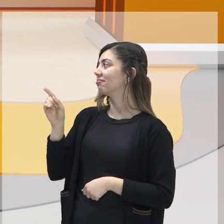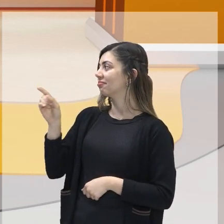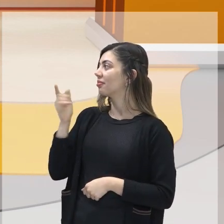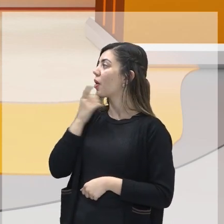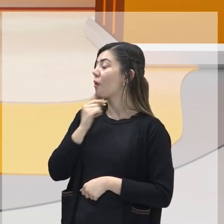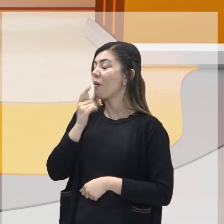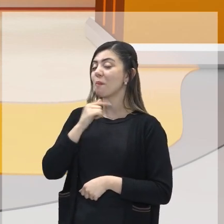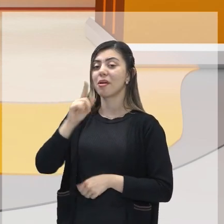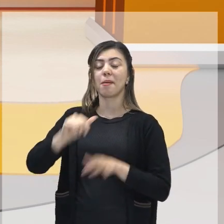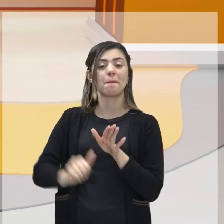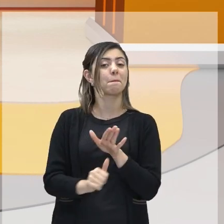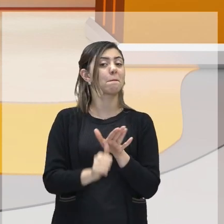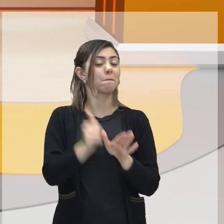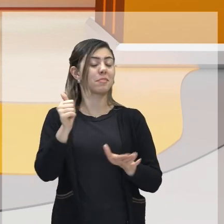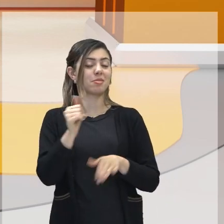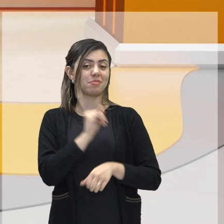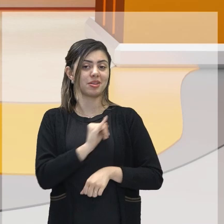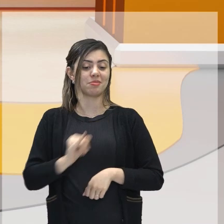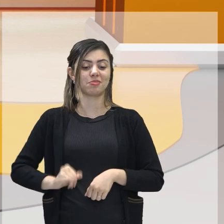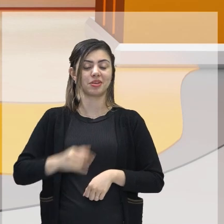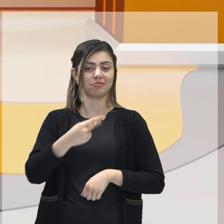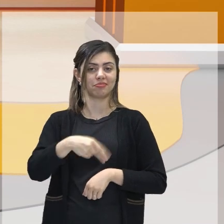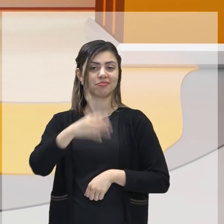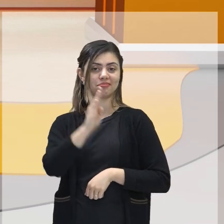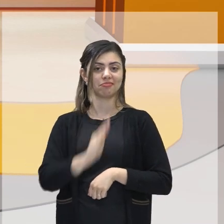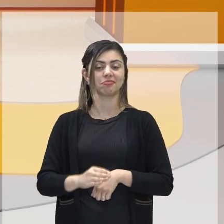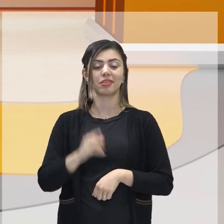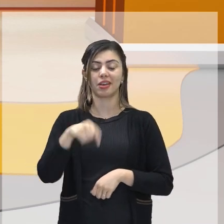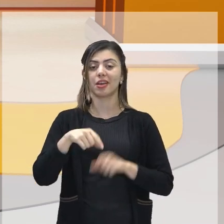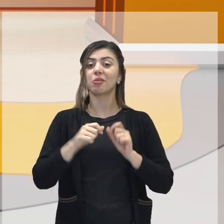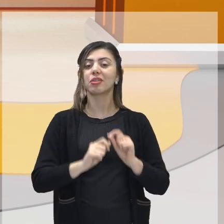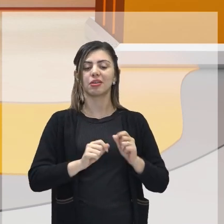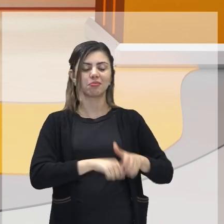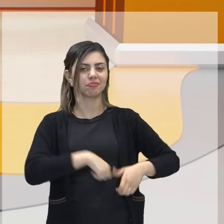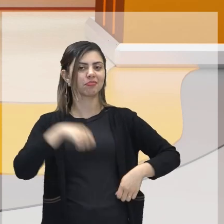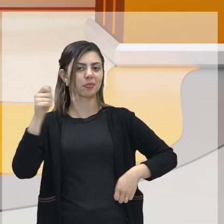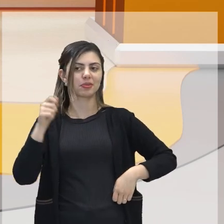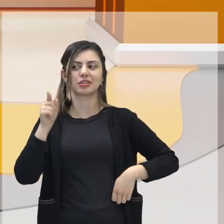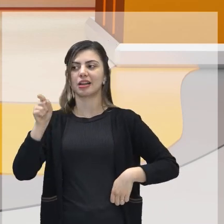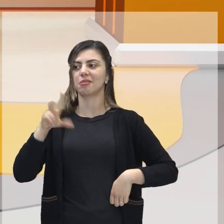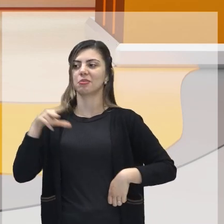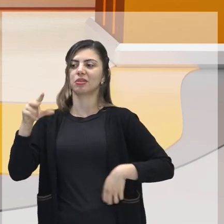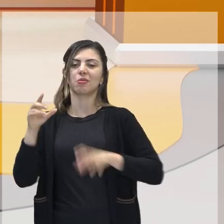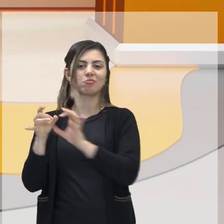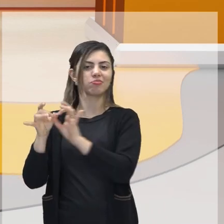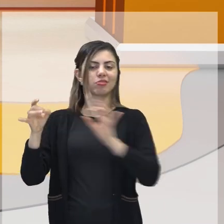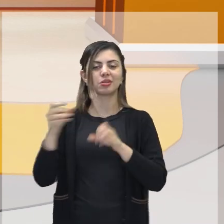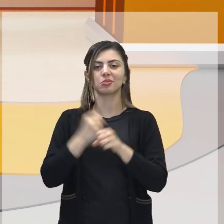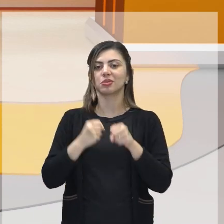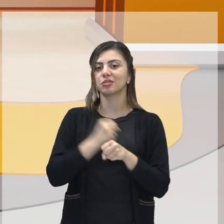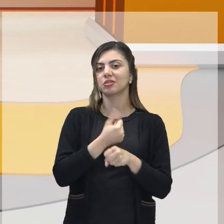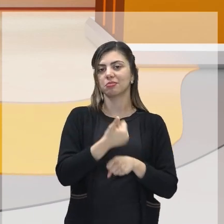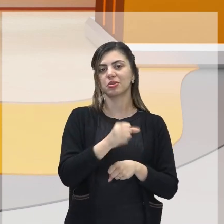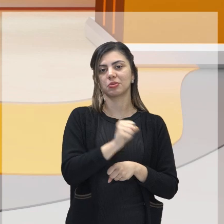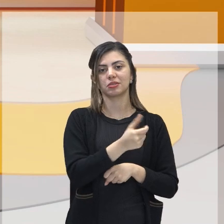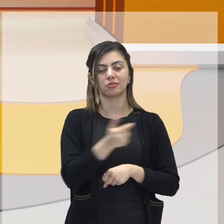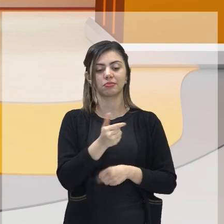foi o primeiro imperador do Brasil independente de Portugal, em 1822